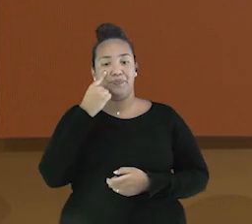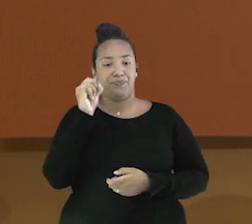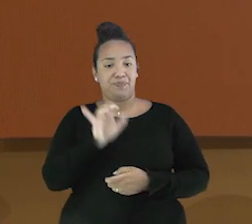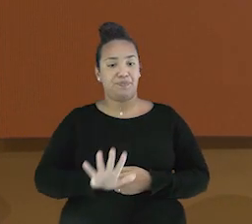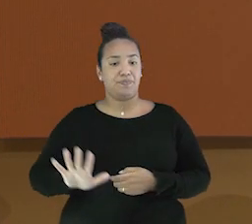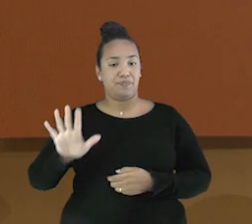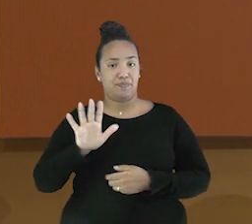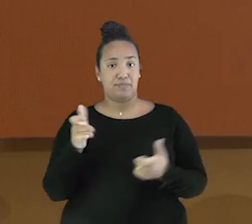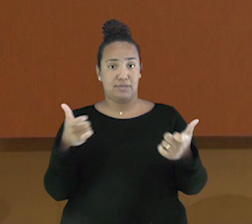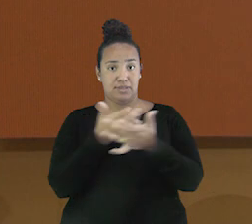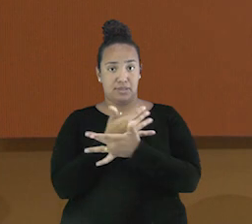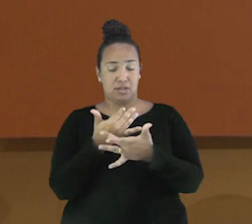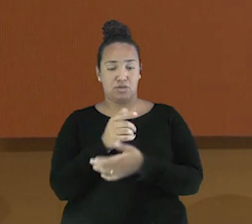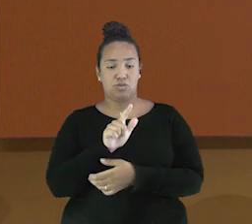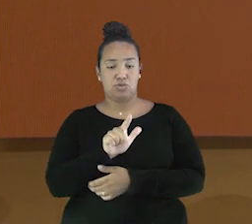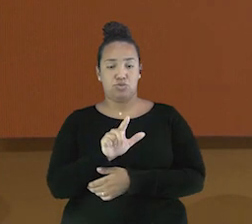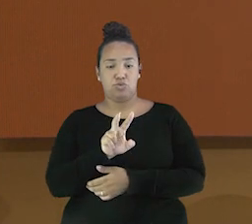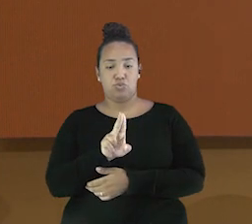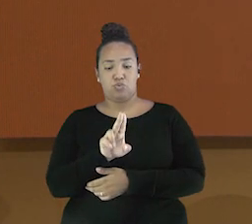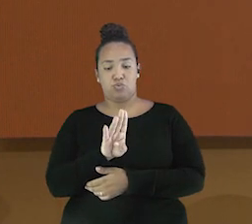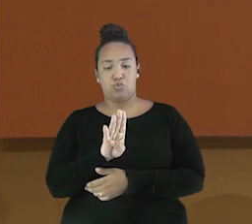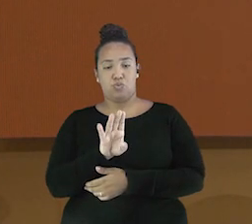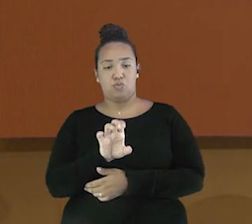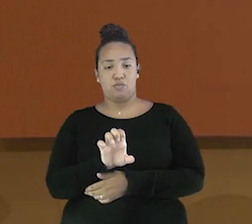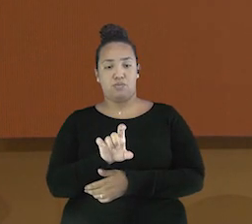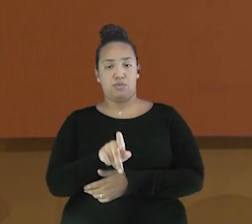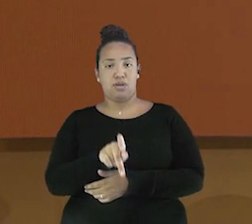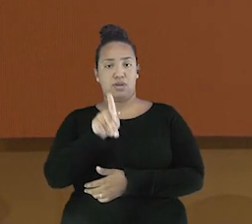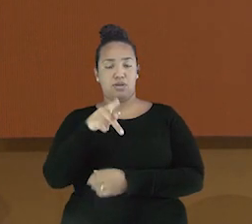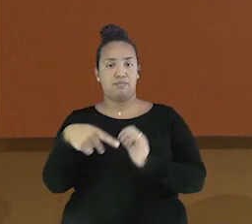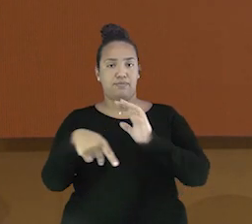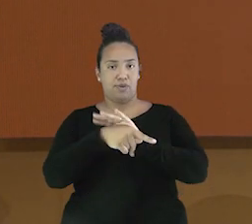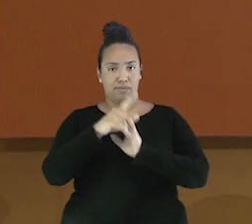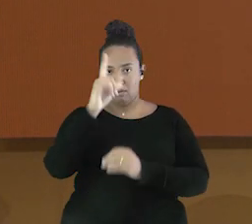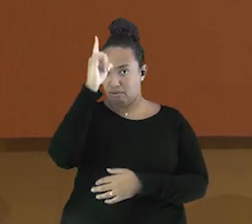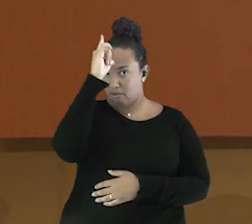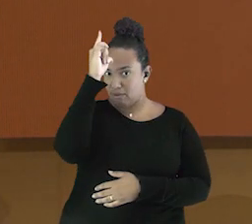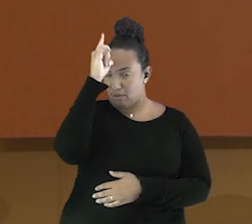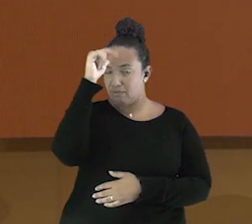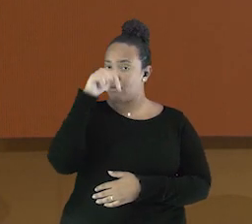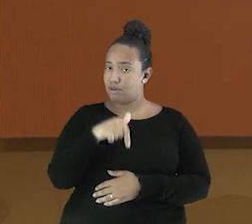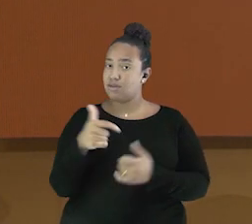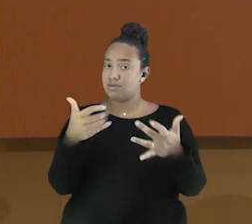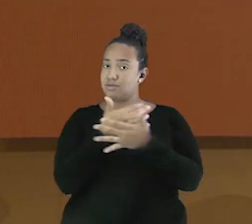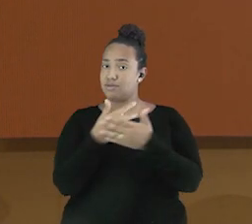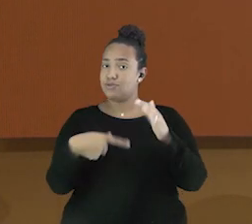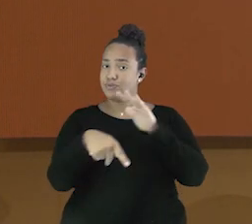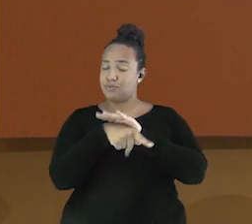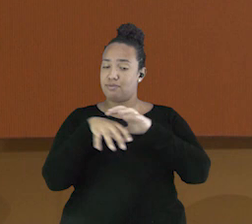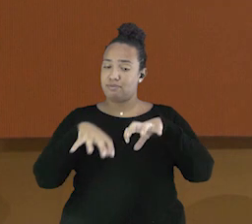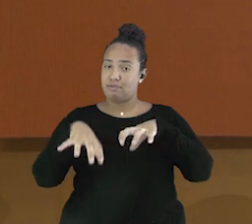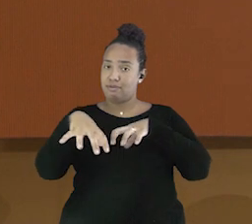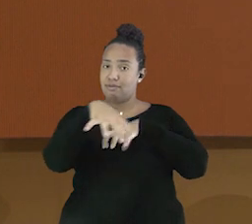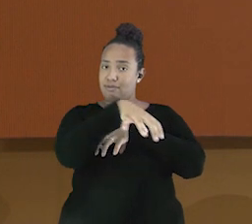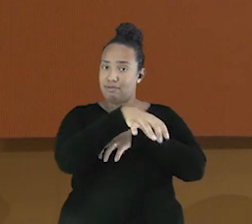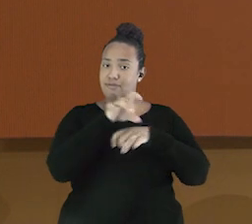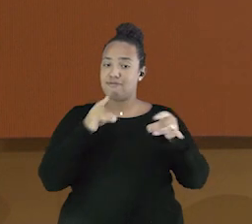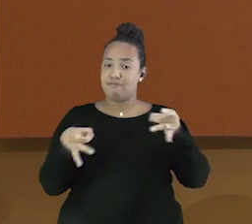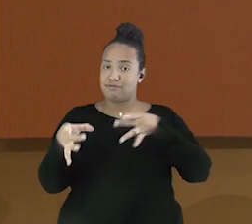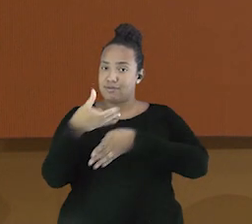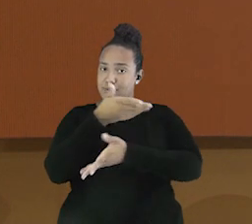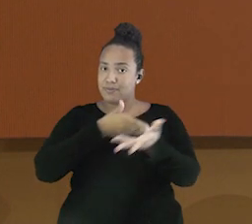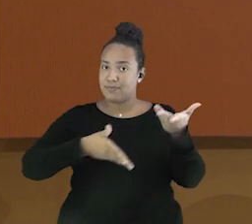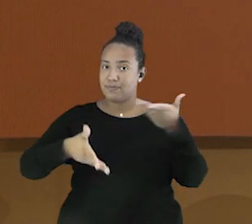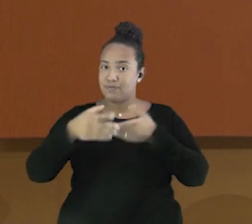vemos a cidade de Lübeck, que fica na Alemanha. É um exemplo de cidade que surgiu no processo de renascimento urbano na